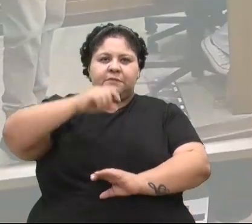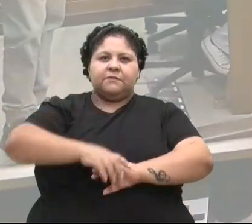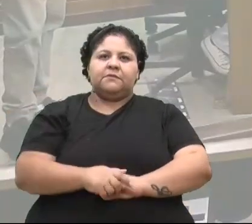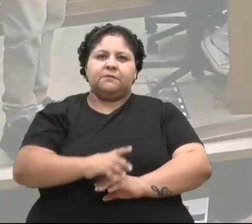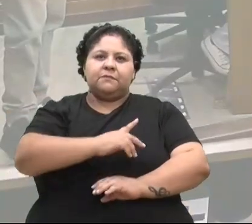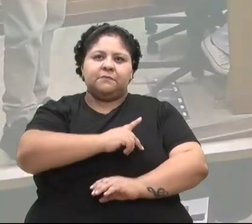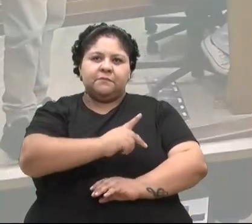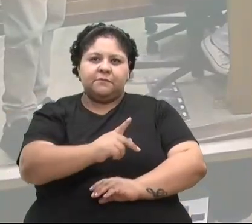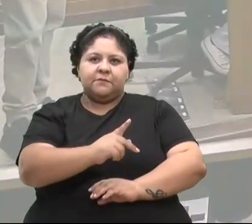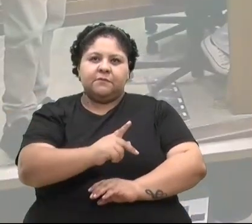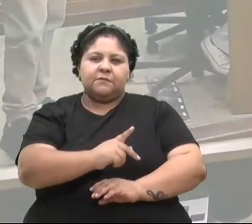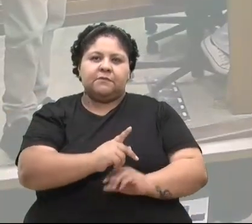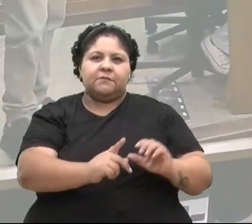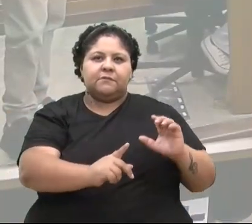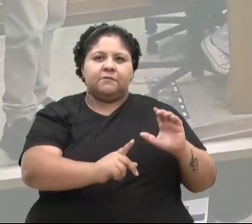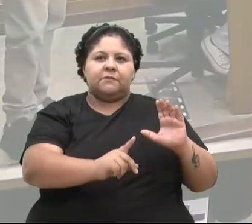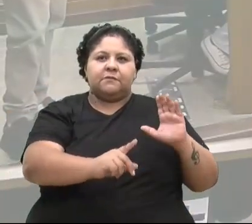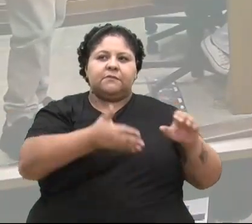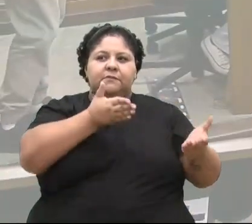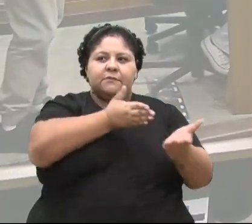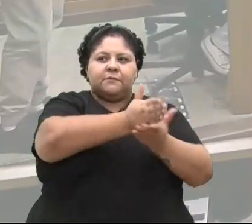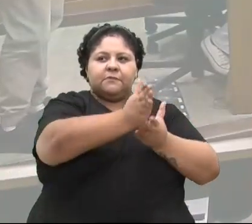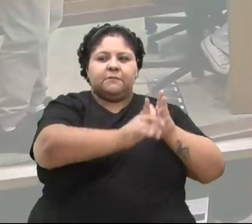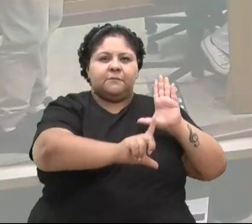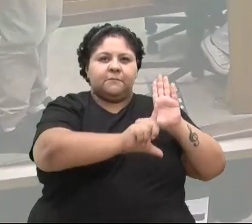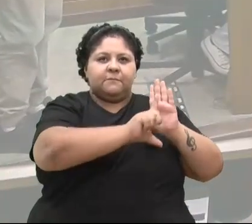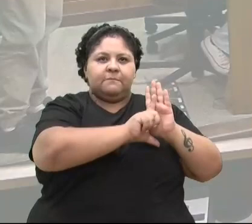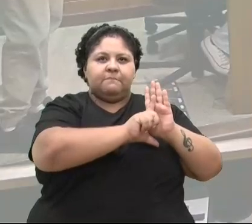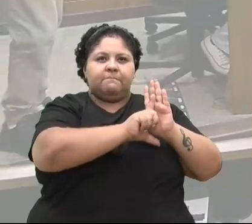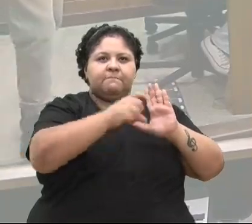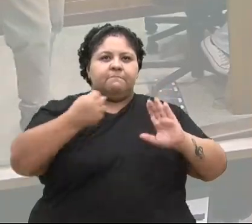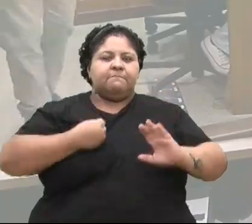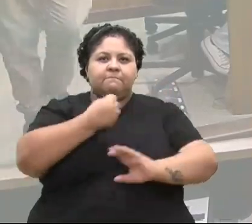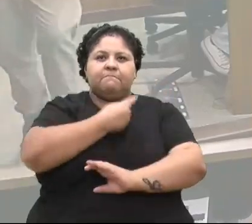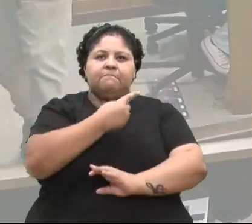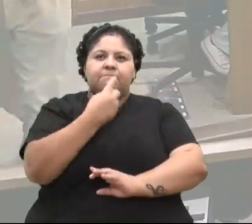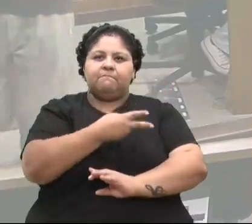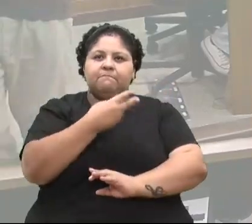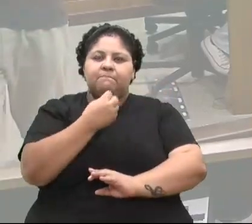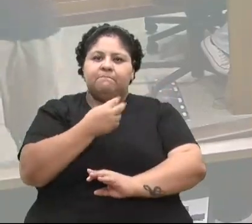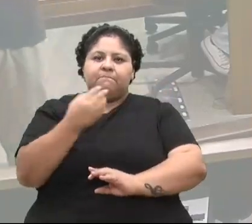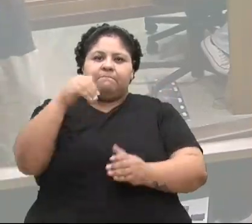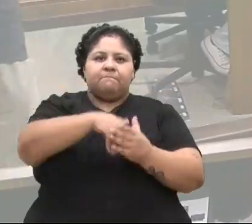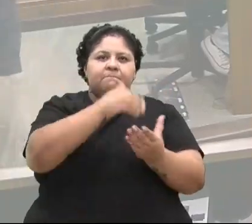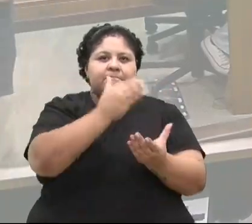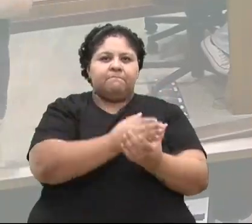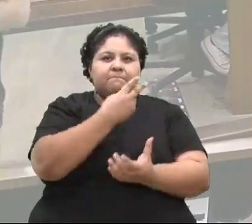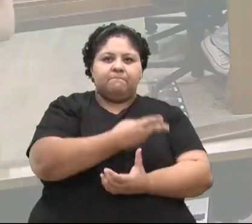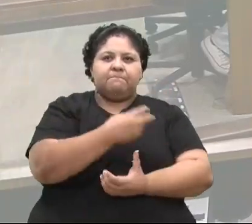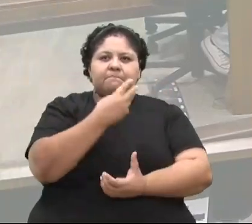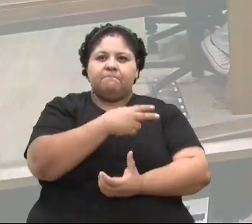Senhora Presidente, pela legalidade do projeto de decreto legislativo número 1/2024, contido no processo